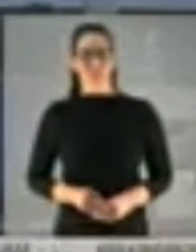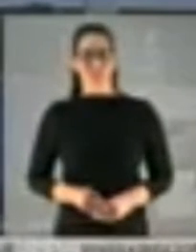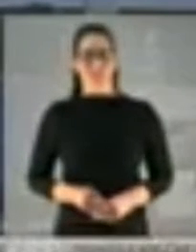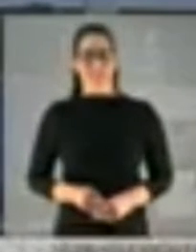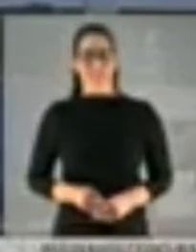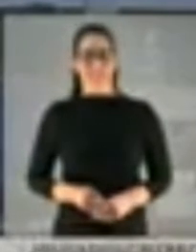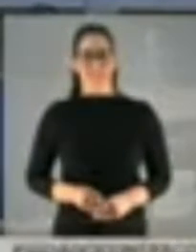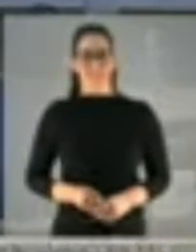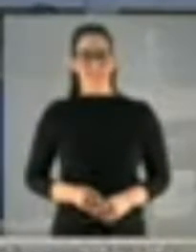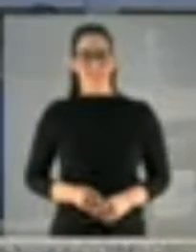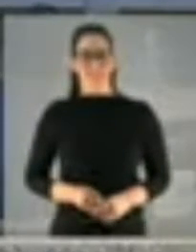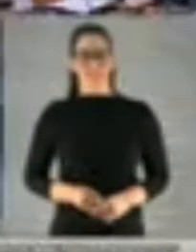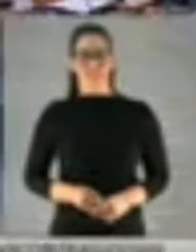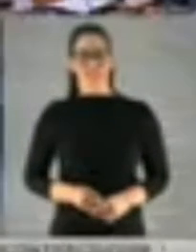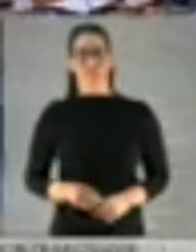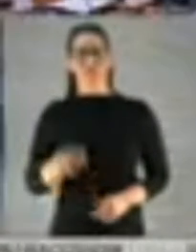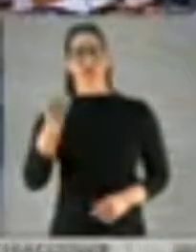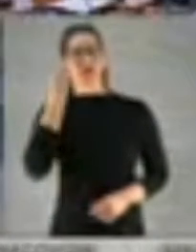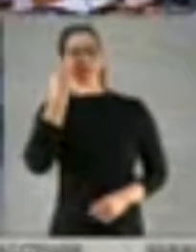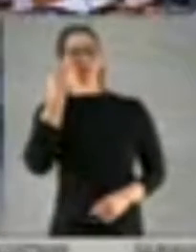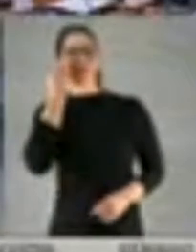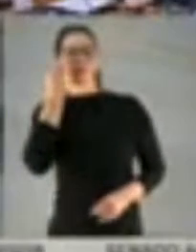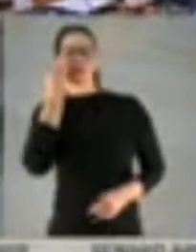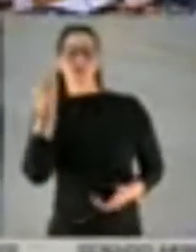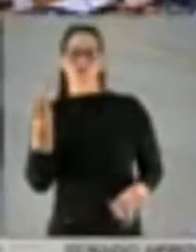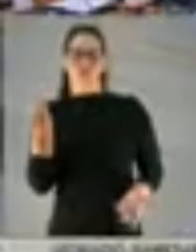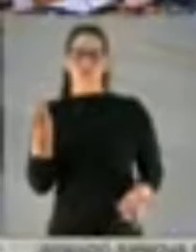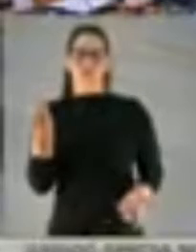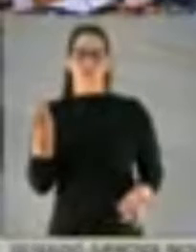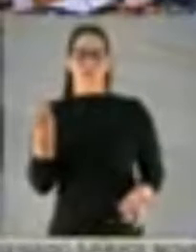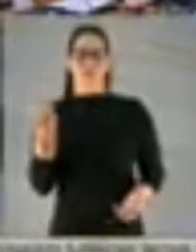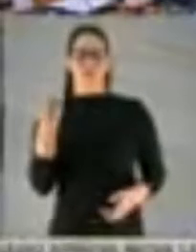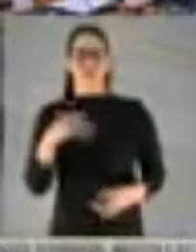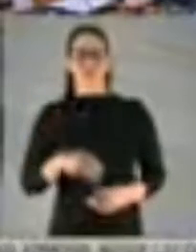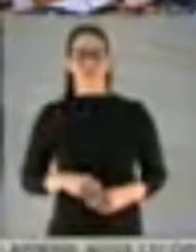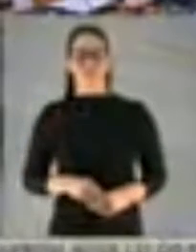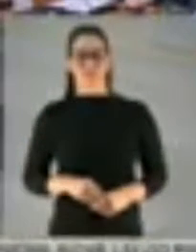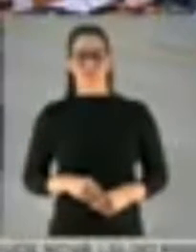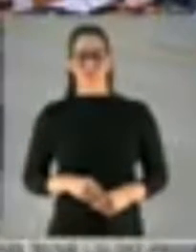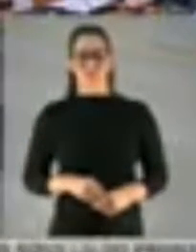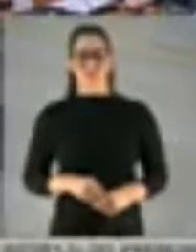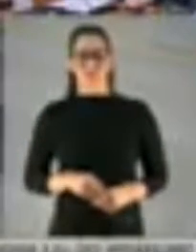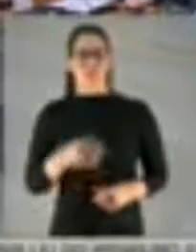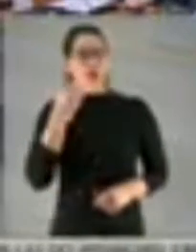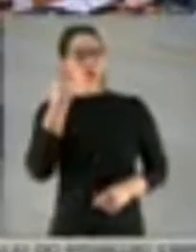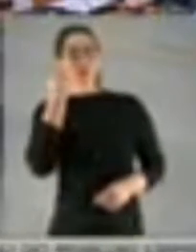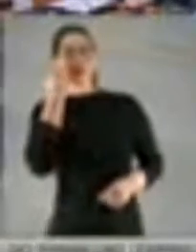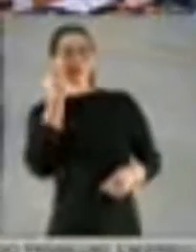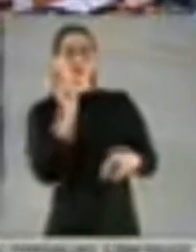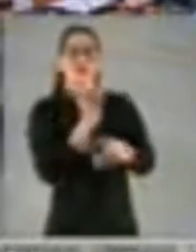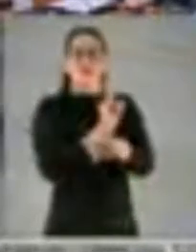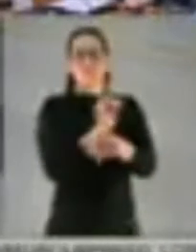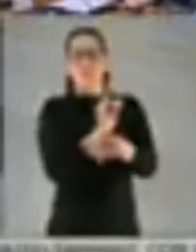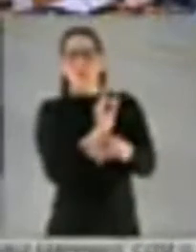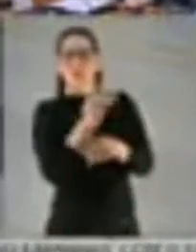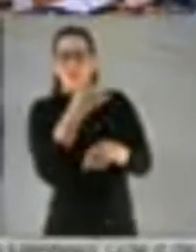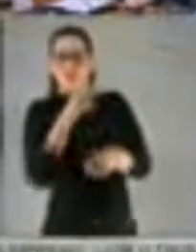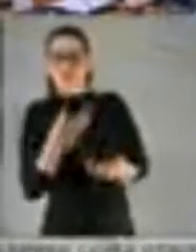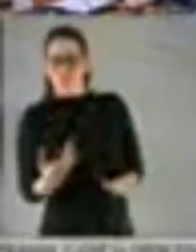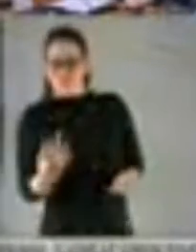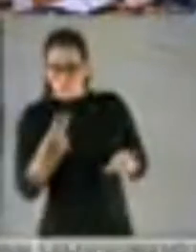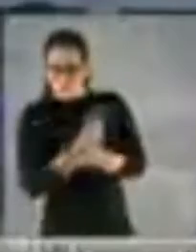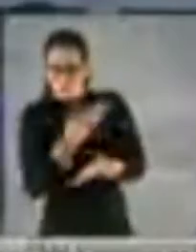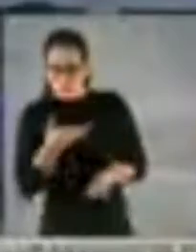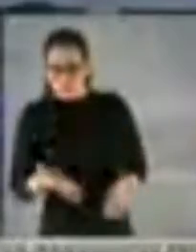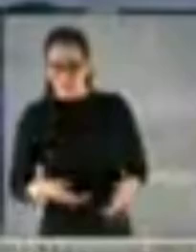A tentativa de convocar o presidente da República que se revelou como uma estratégia para não convocar governadores. É isso que aconteceu.